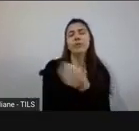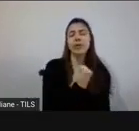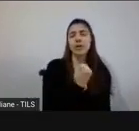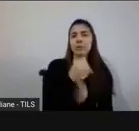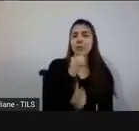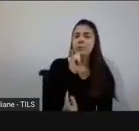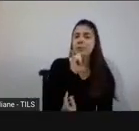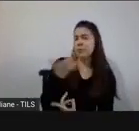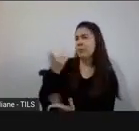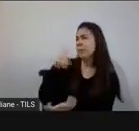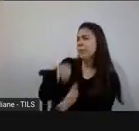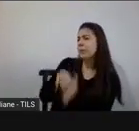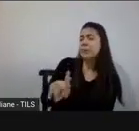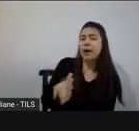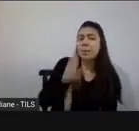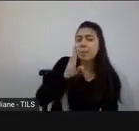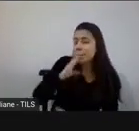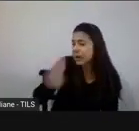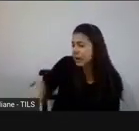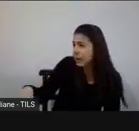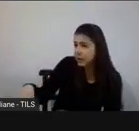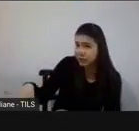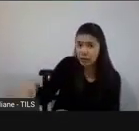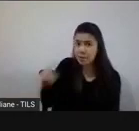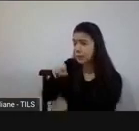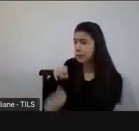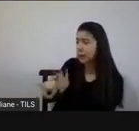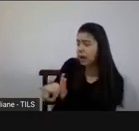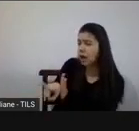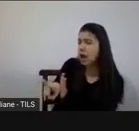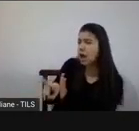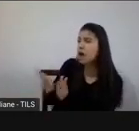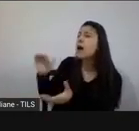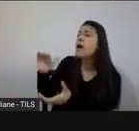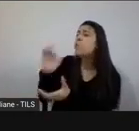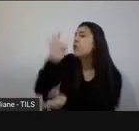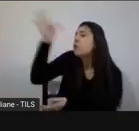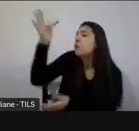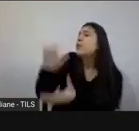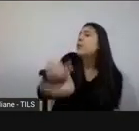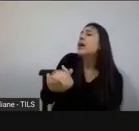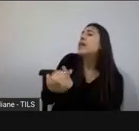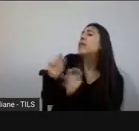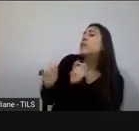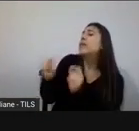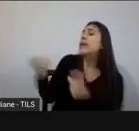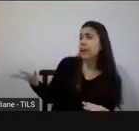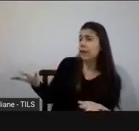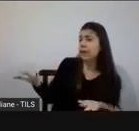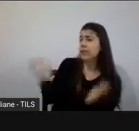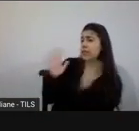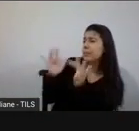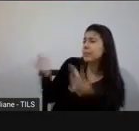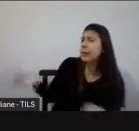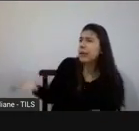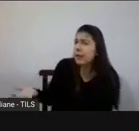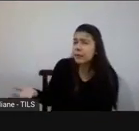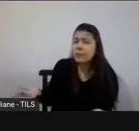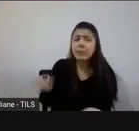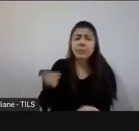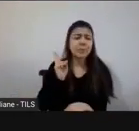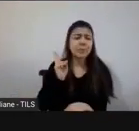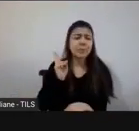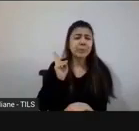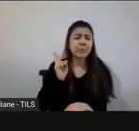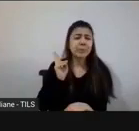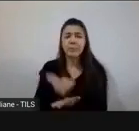de perguntar para a criança de com quem que ela vai casar, quem que é o namorado, de sempre tentar